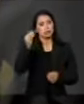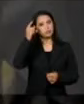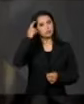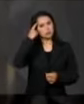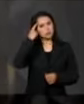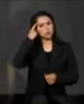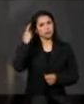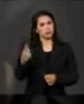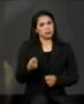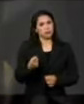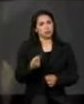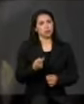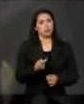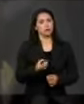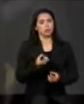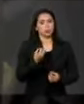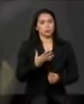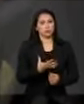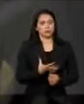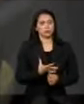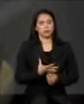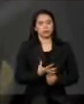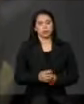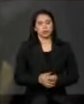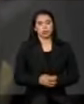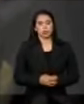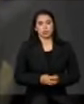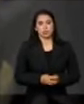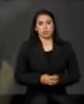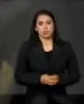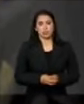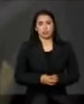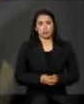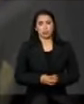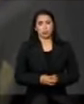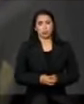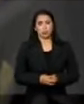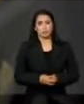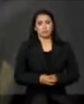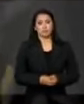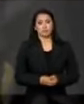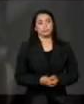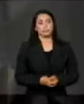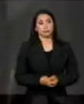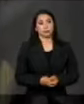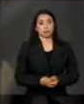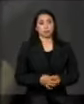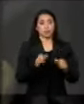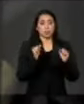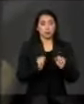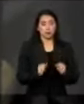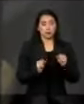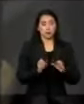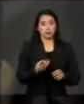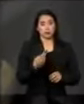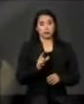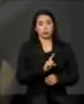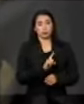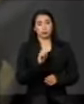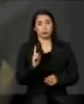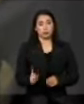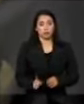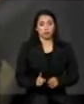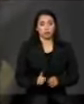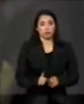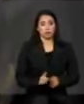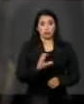muito republicana, para que Vossas Excelências definam de uma vez por todas se pode ou não o